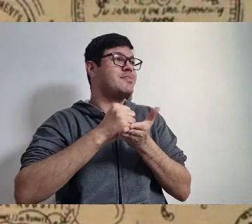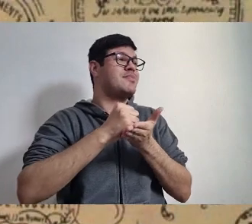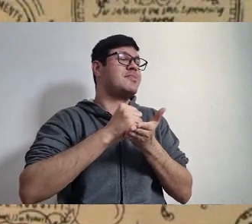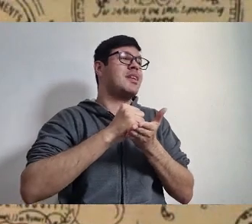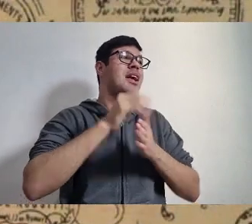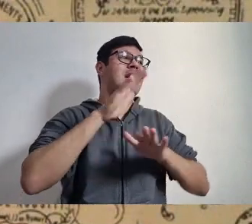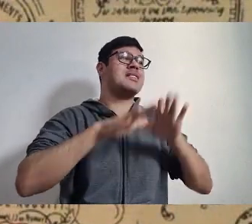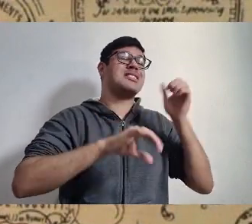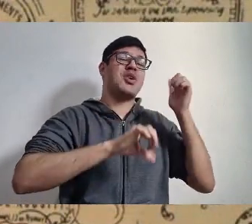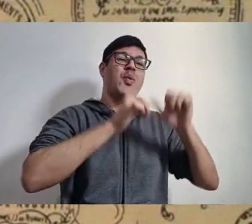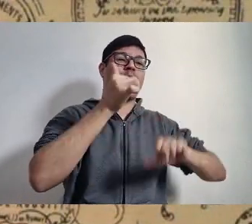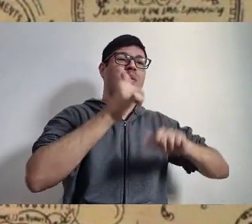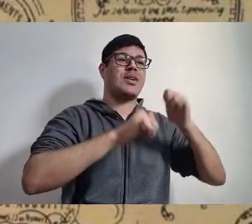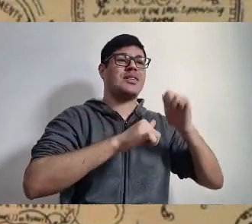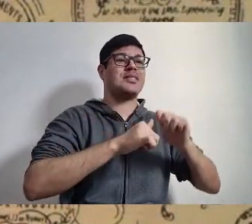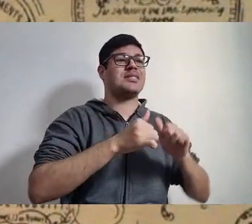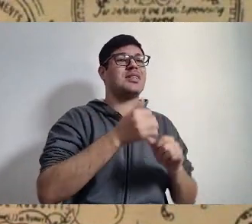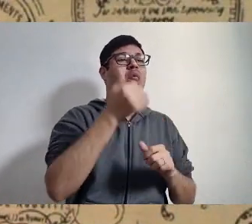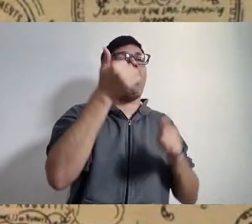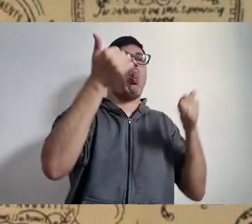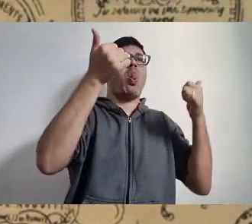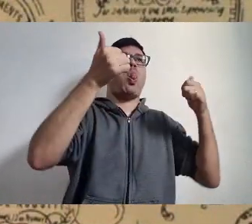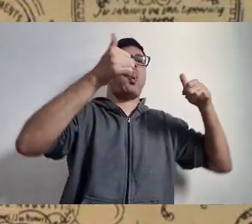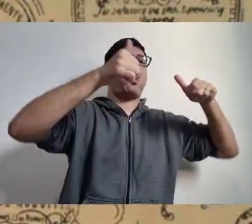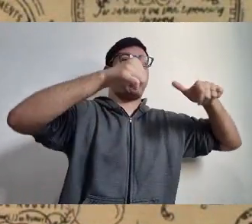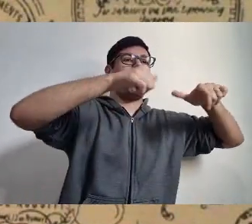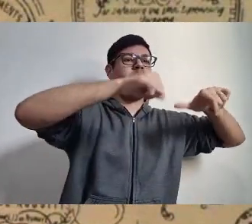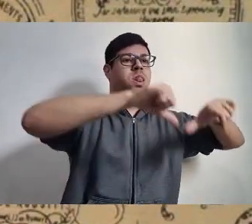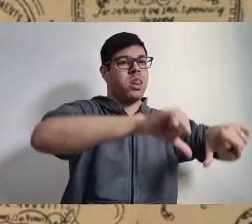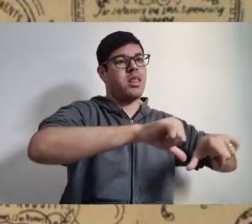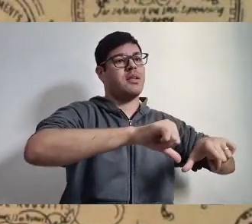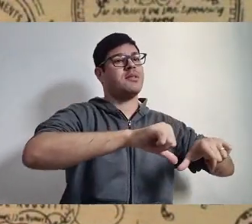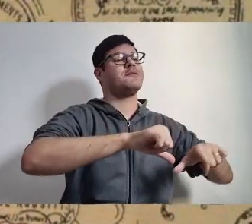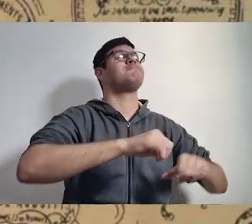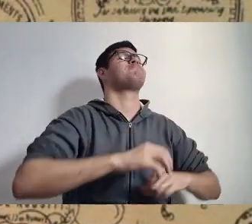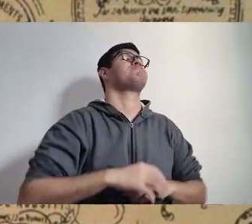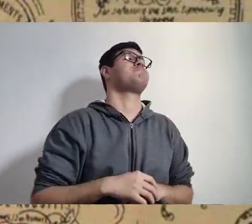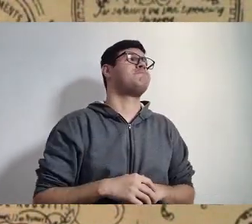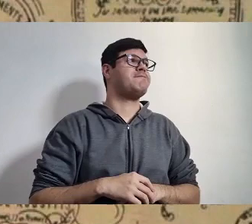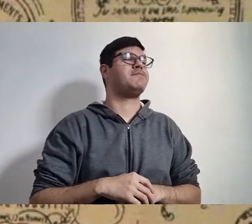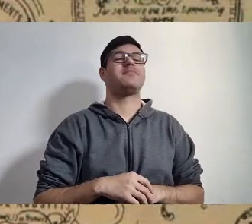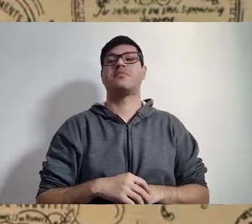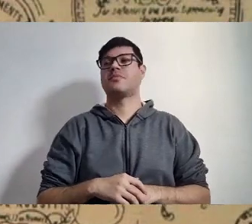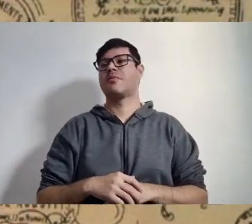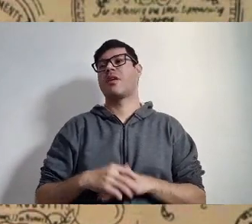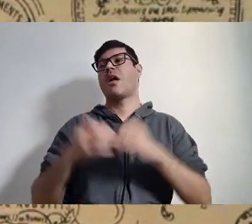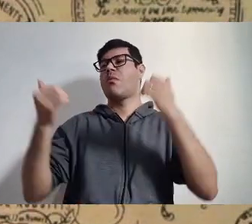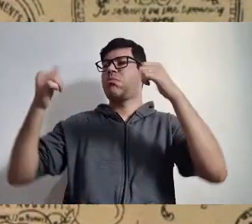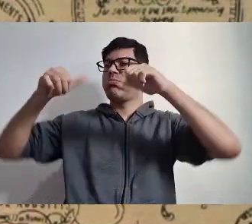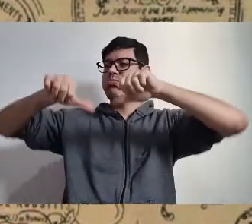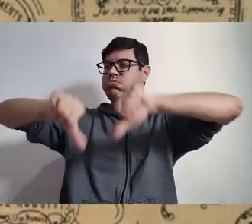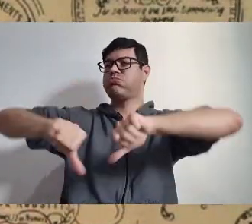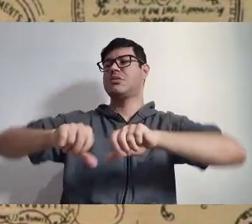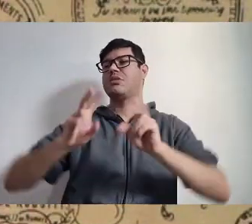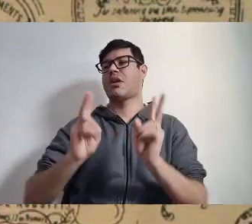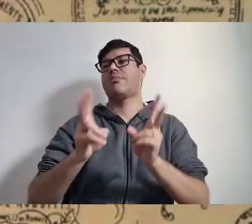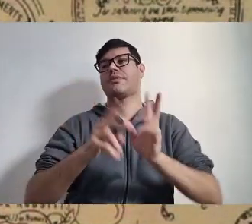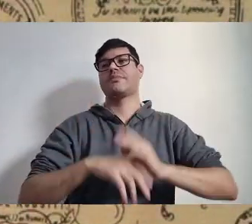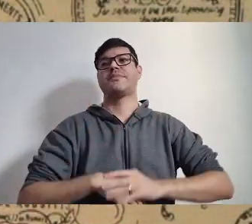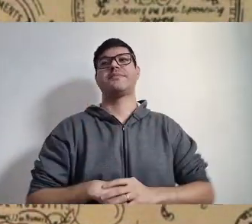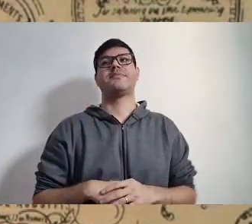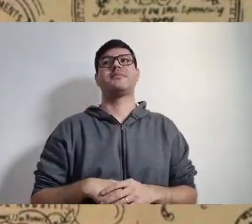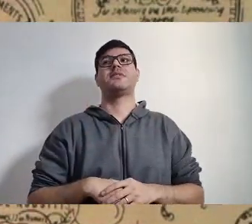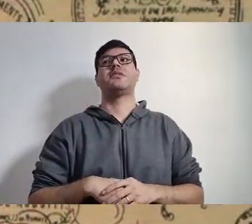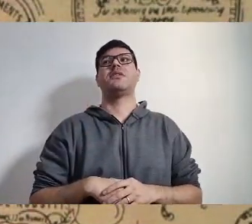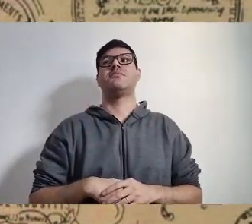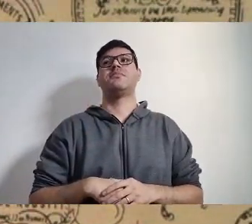a qualidade, o preço cai lá embaixo e a qualidade péssima. pior qualidade possível. Pior. Então, se você tem um veículo,